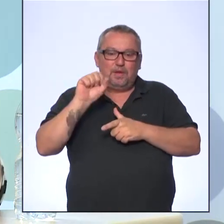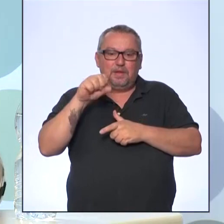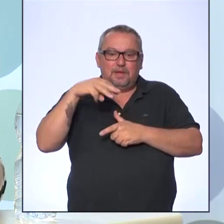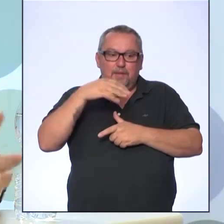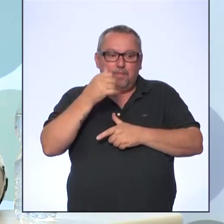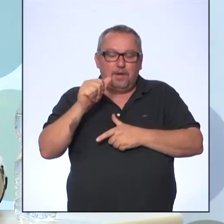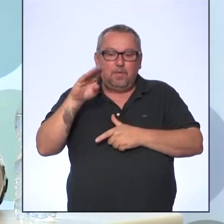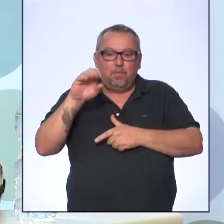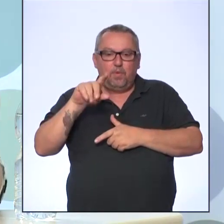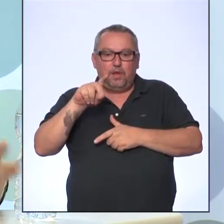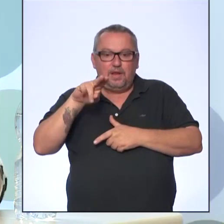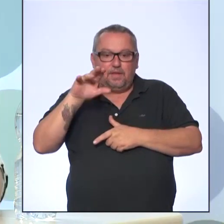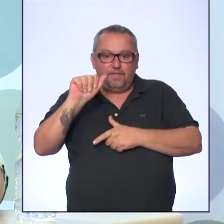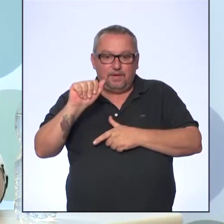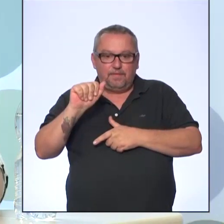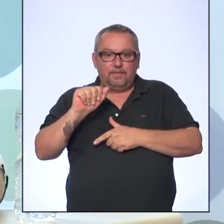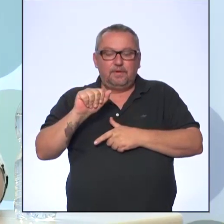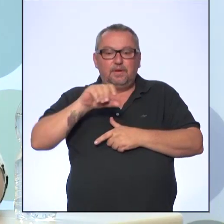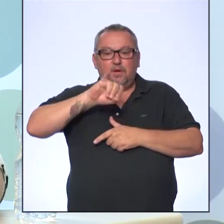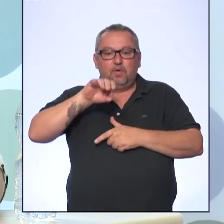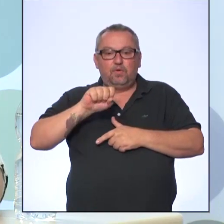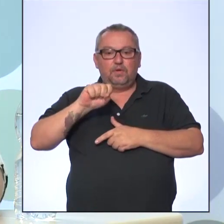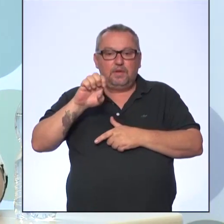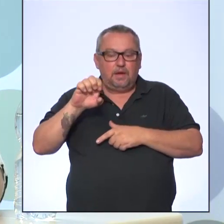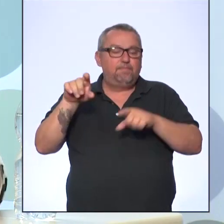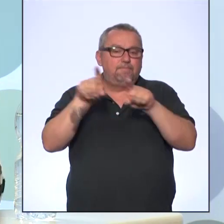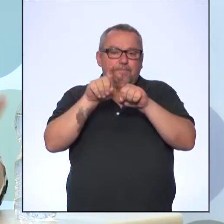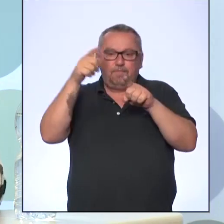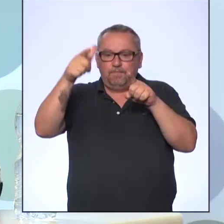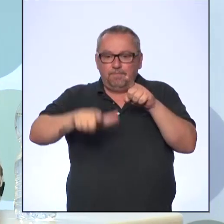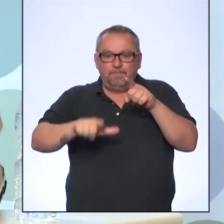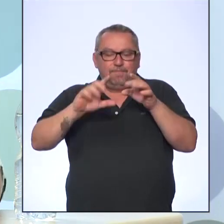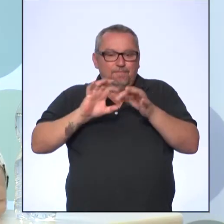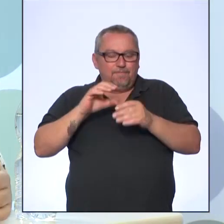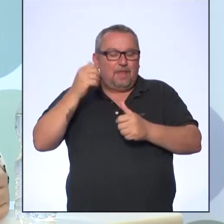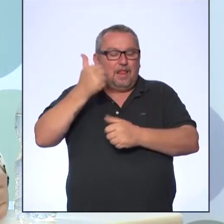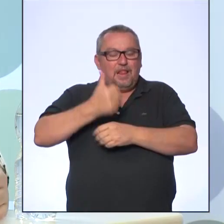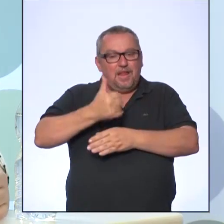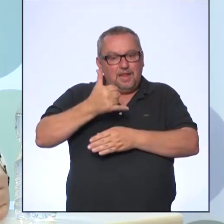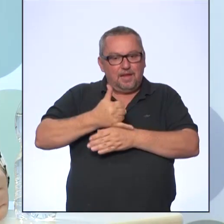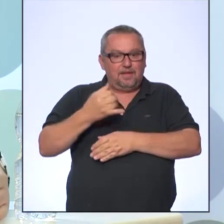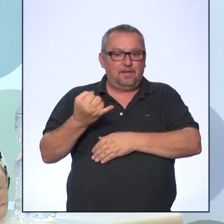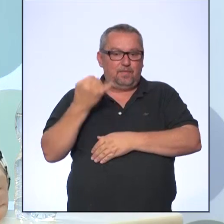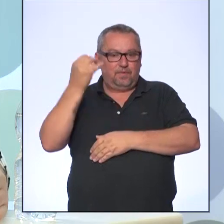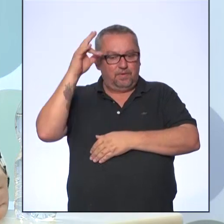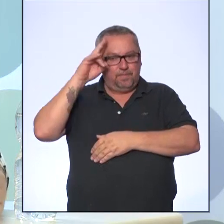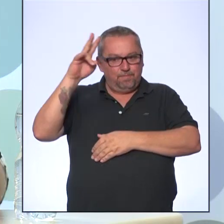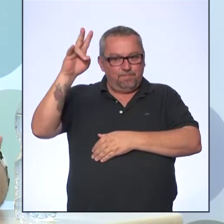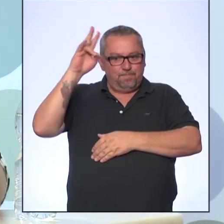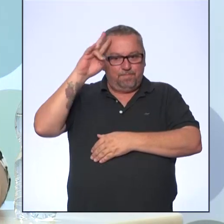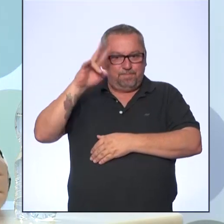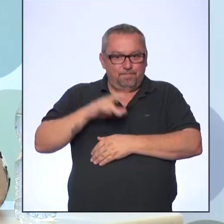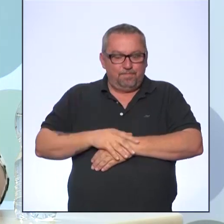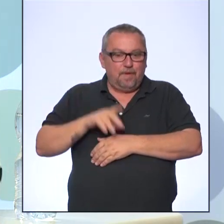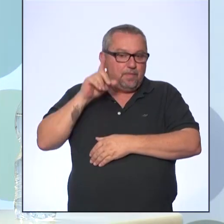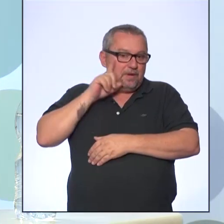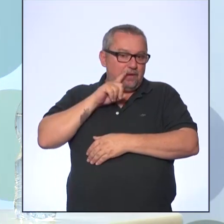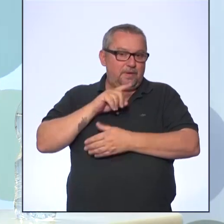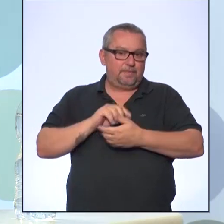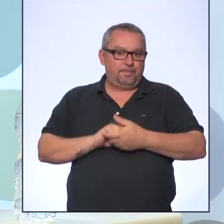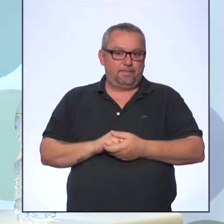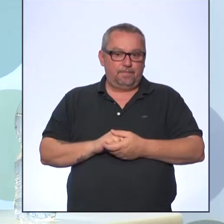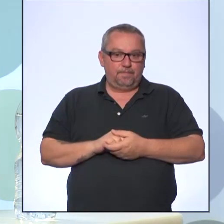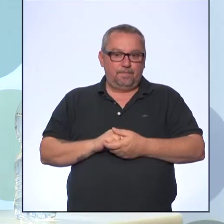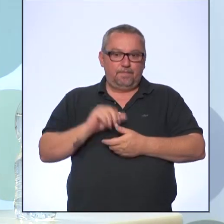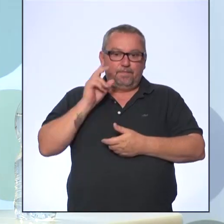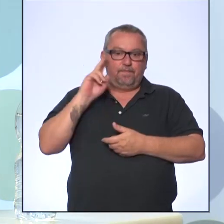Bolívar, o José de San Martín e esses outros líderes importantes da história americana.